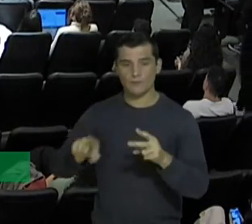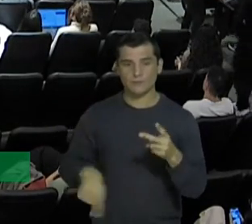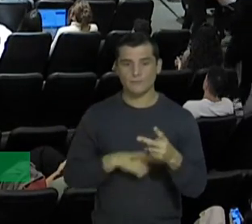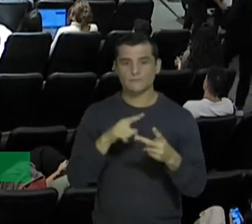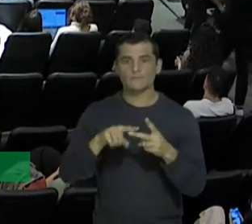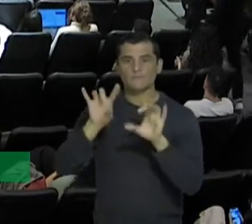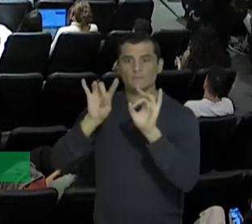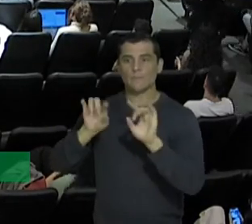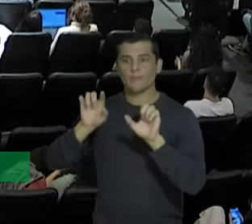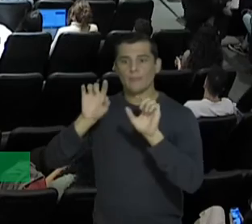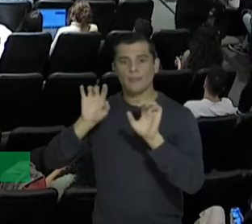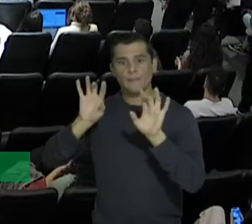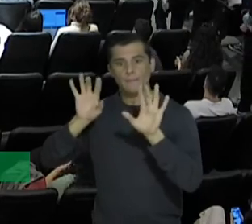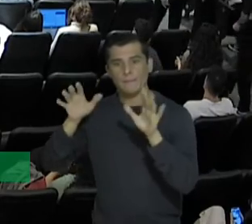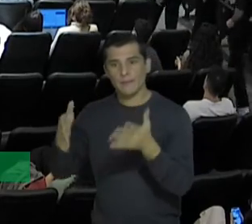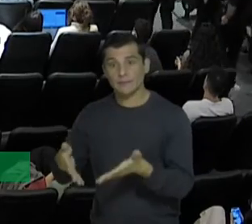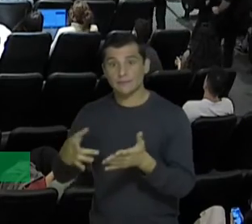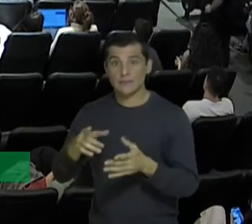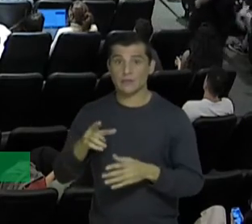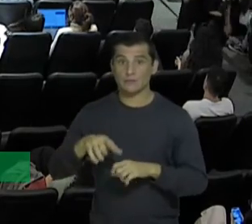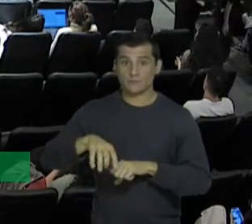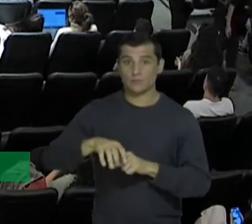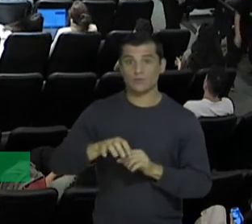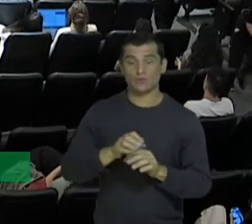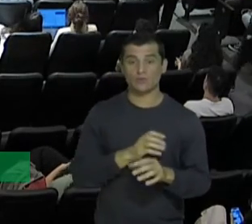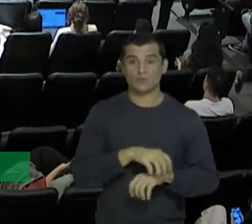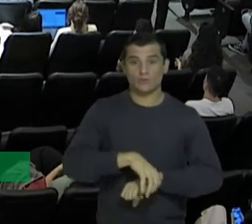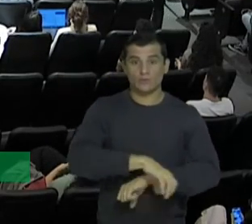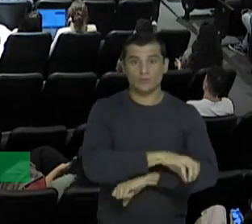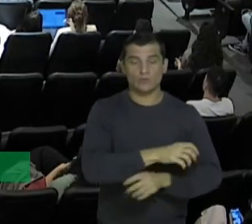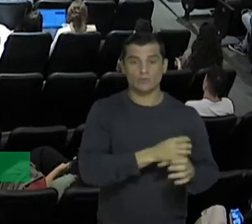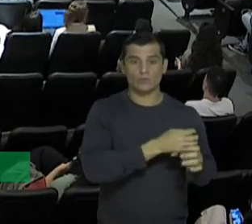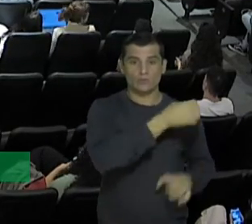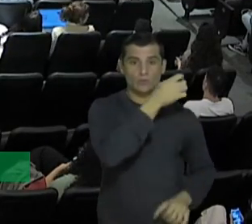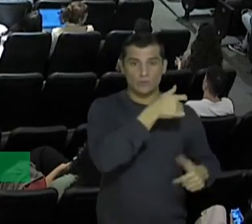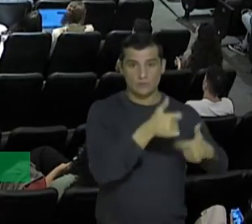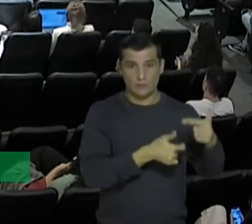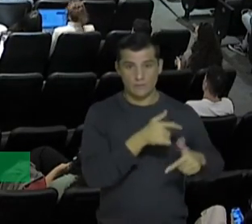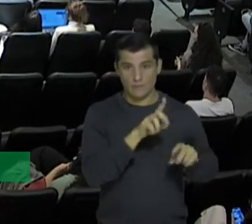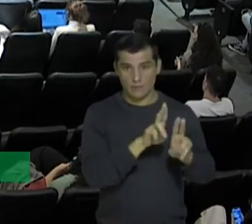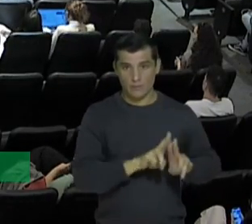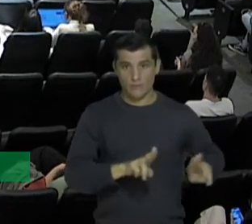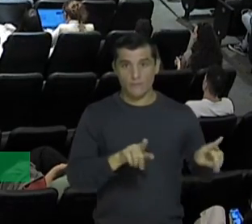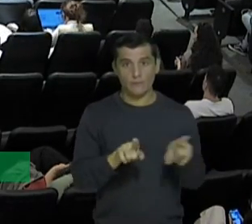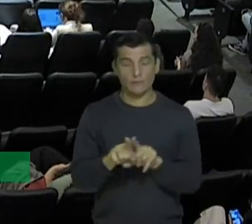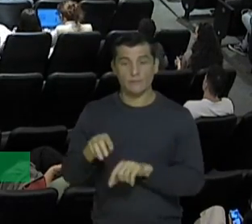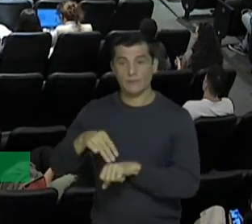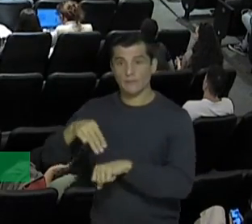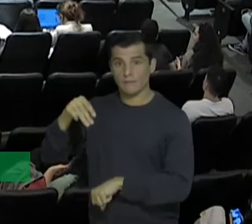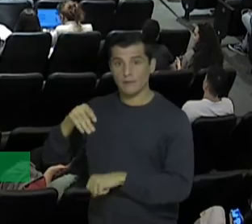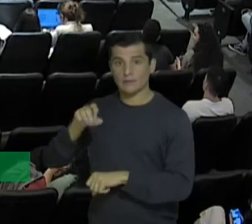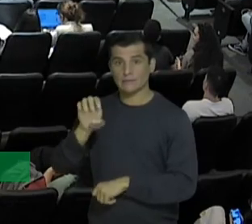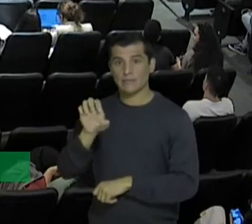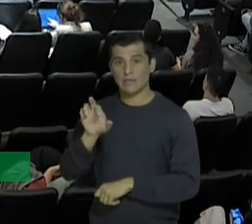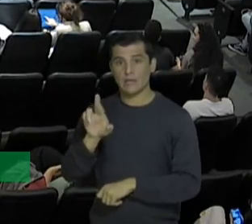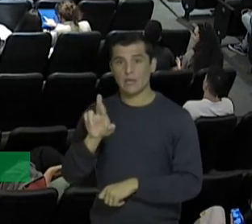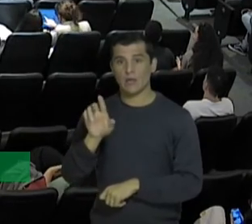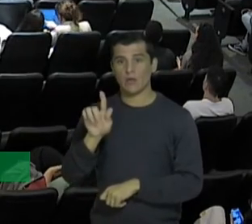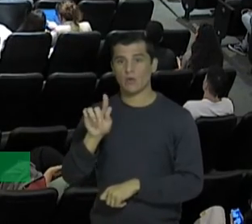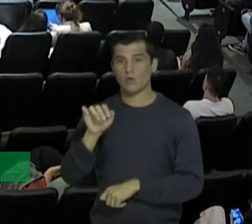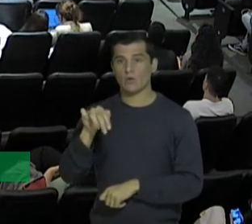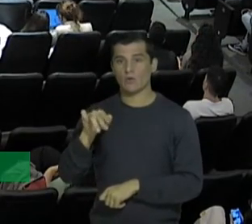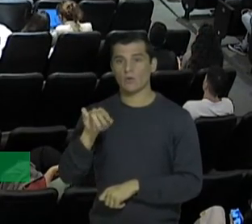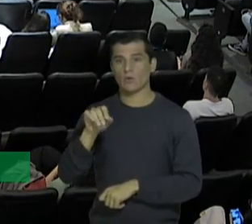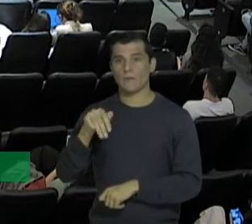especialista em engenharia de segurança do trabalho pela ufsk mestre em ergonomia pela Universidade Paris x na